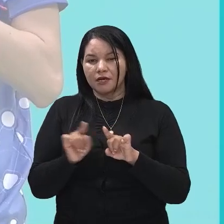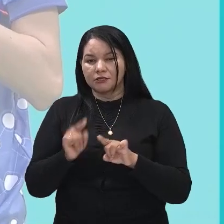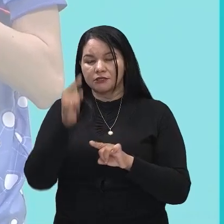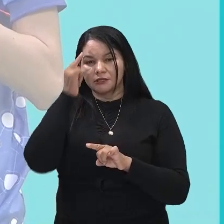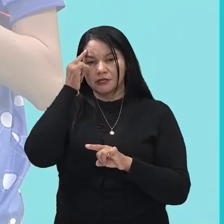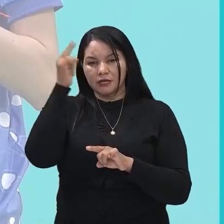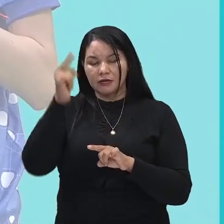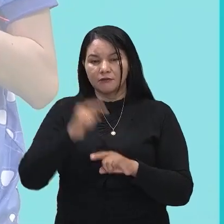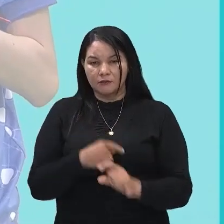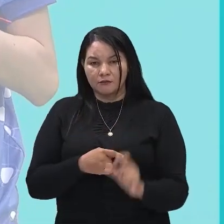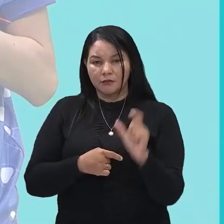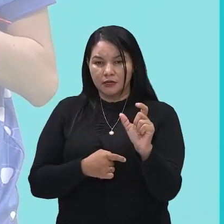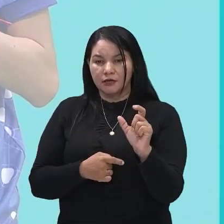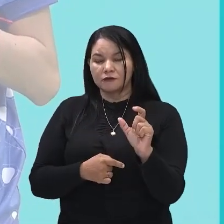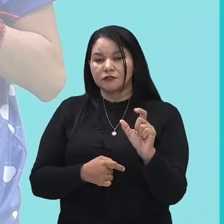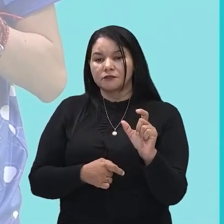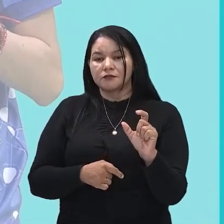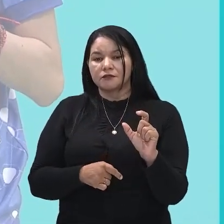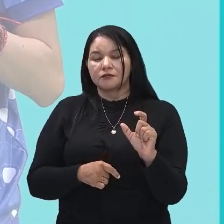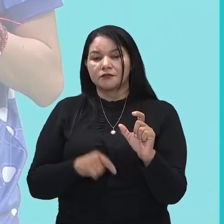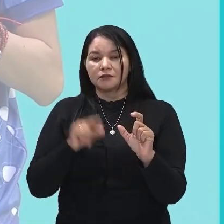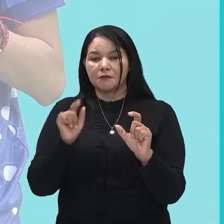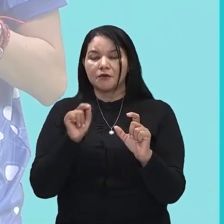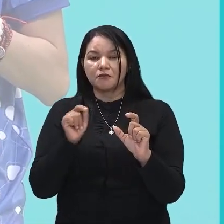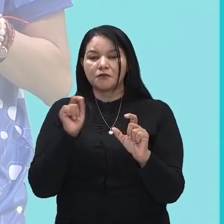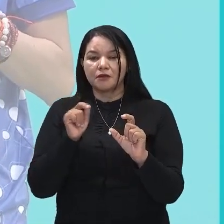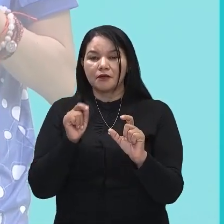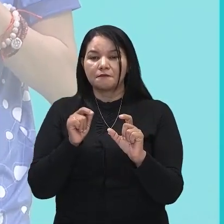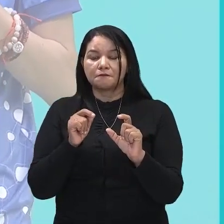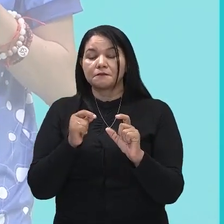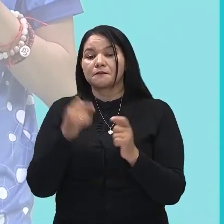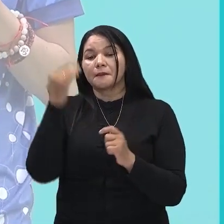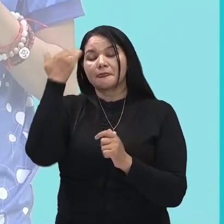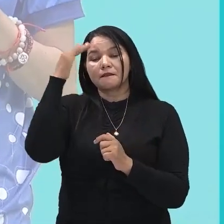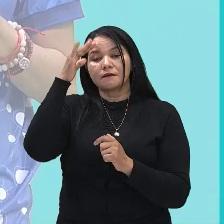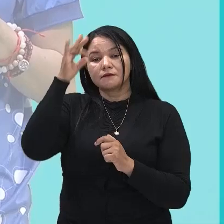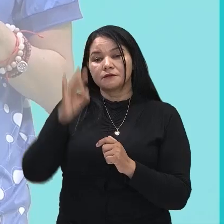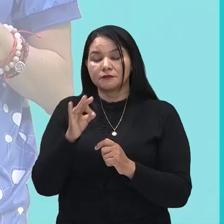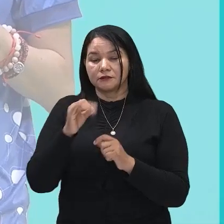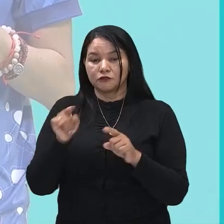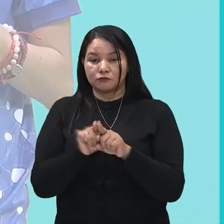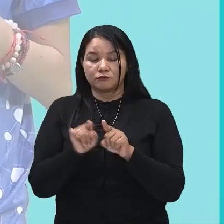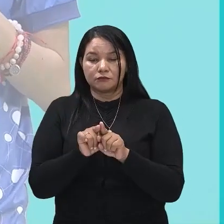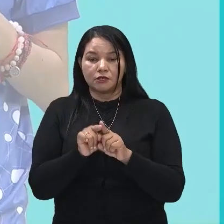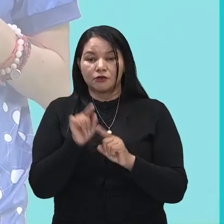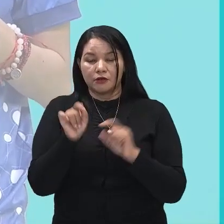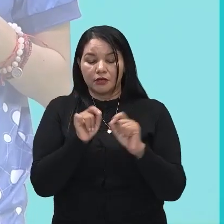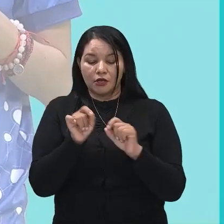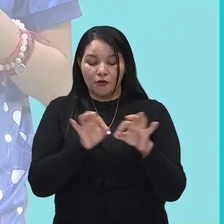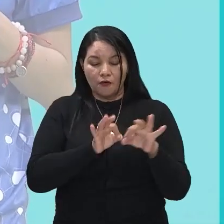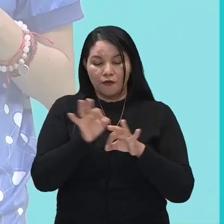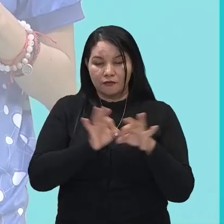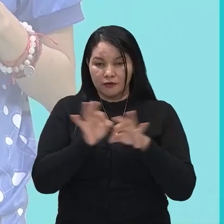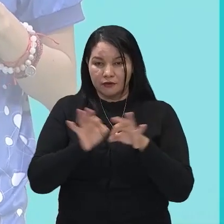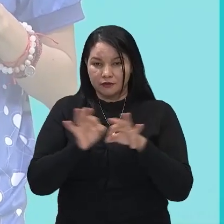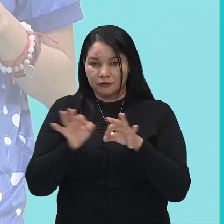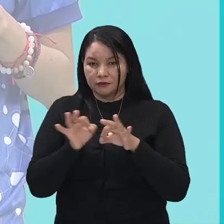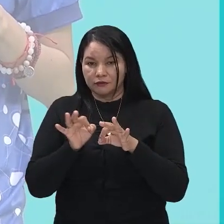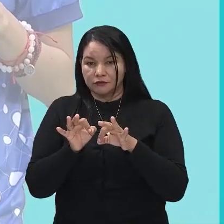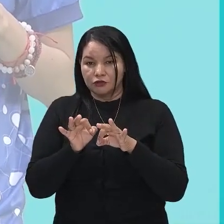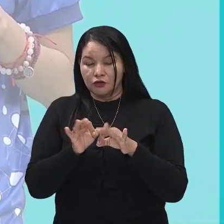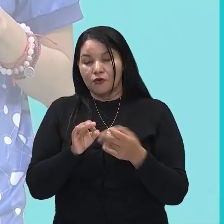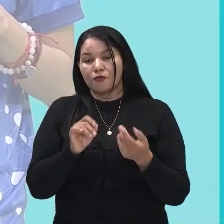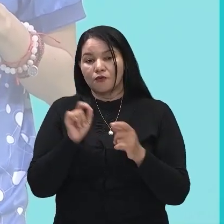palavra interpretante também e trouxe a questão da organização, ou seja, dos